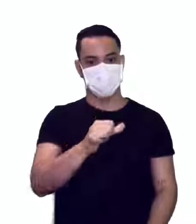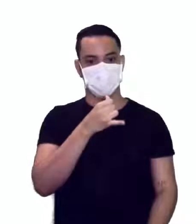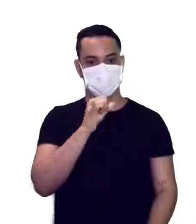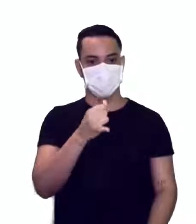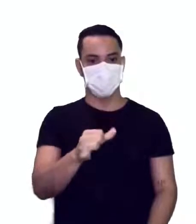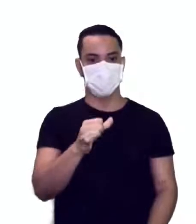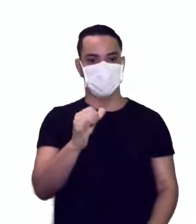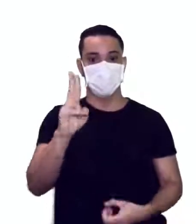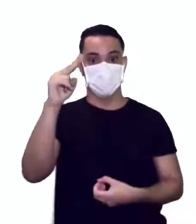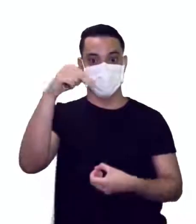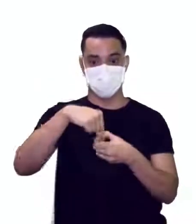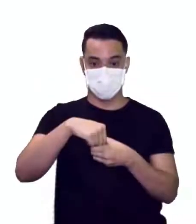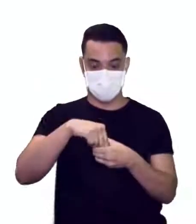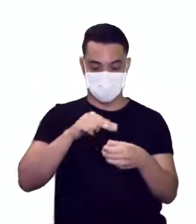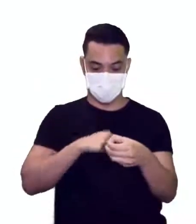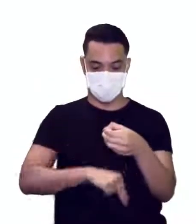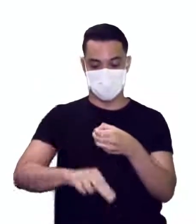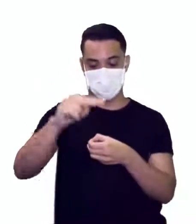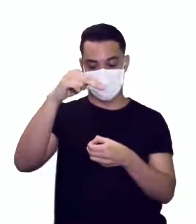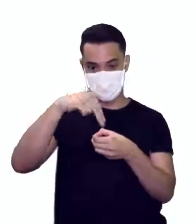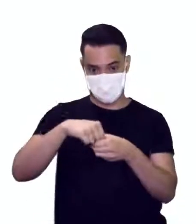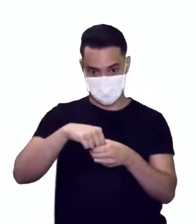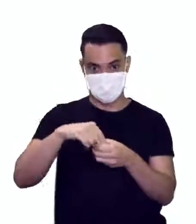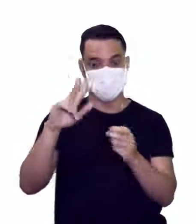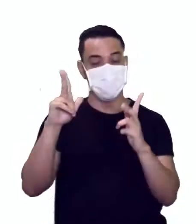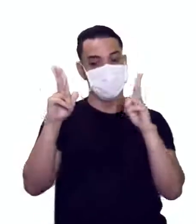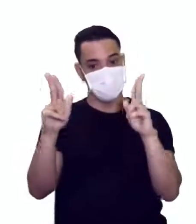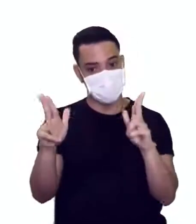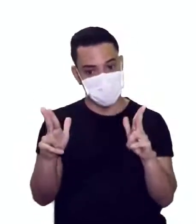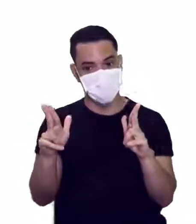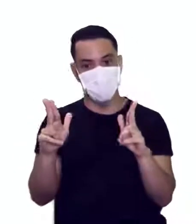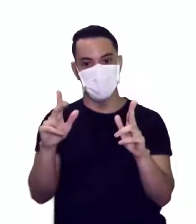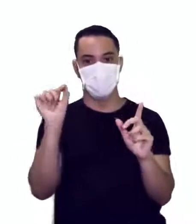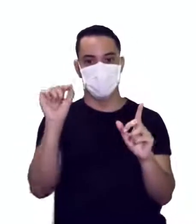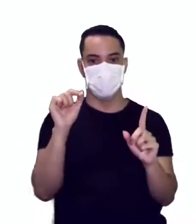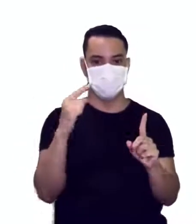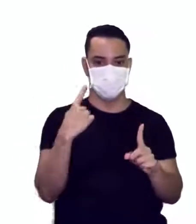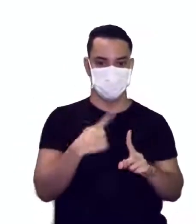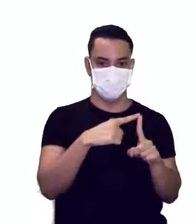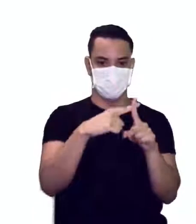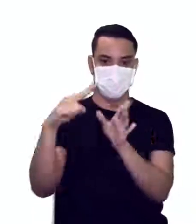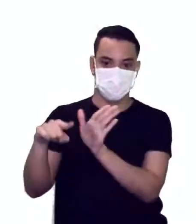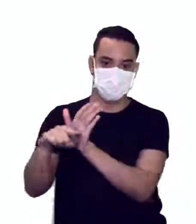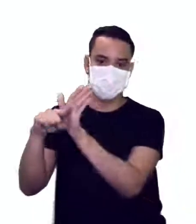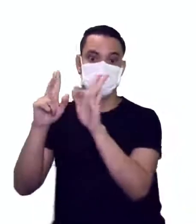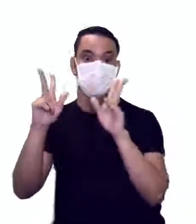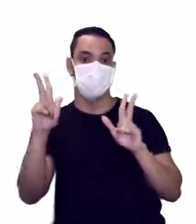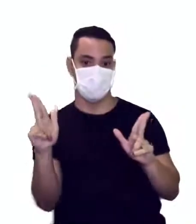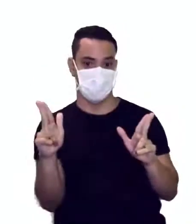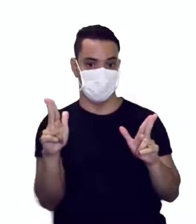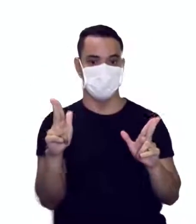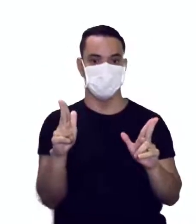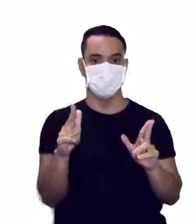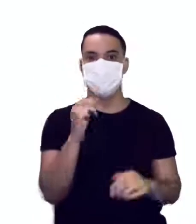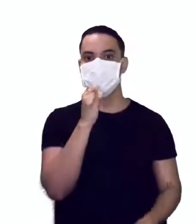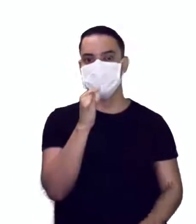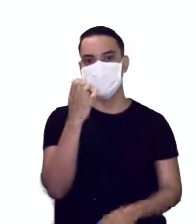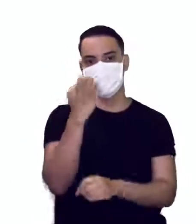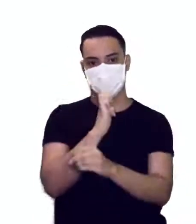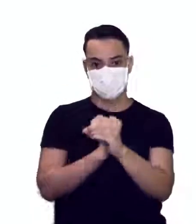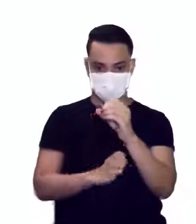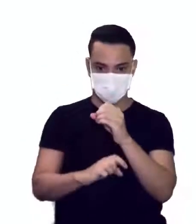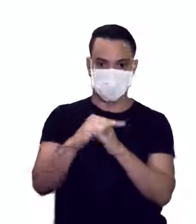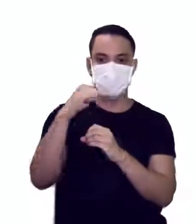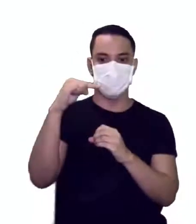neutro, ele tem igual quantidades de elétrons e de prótons, tá bom? Eles têm igual aí quantidade de